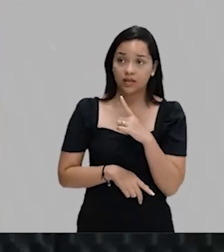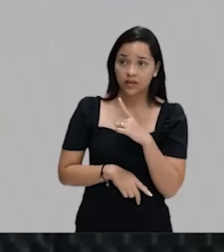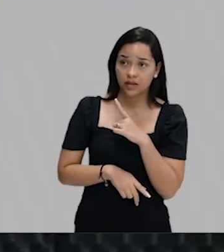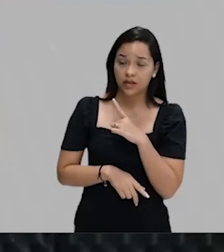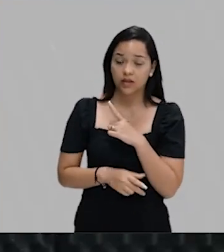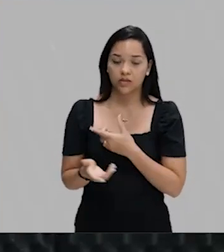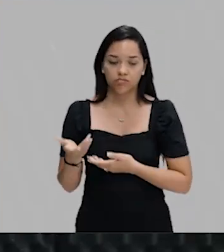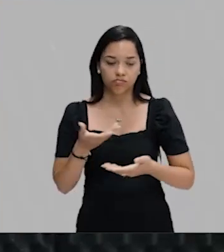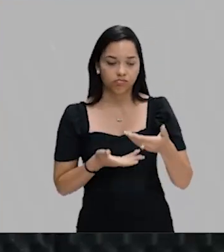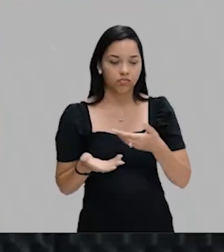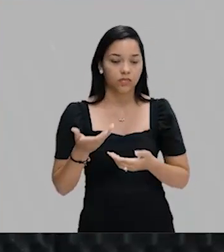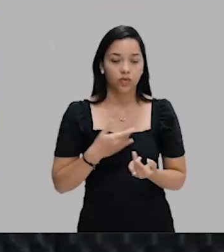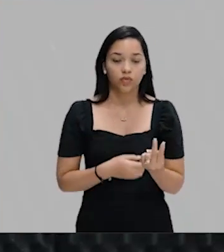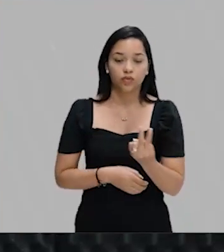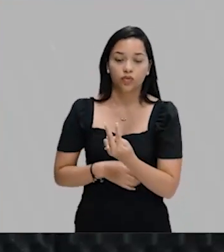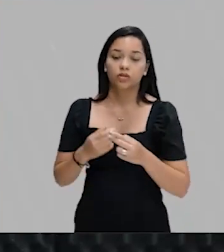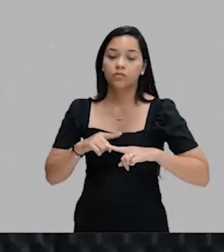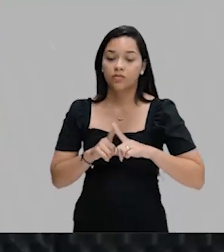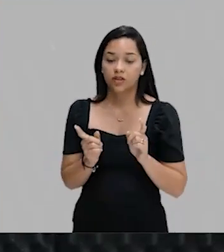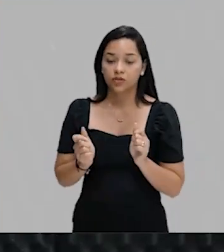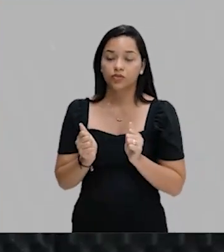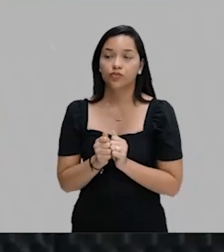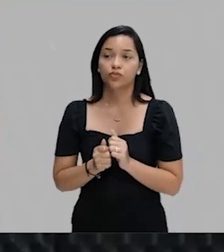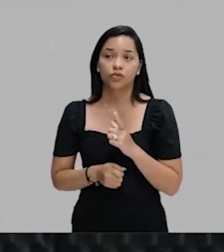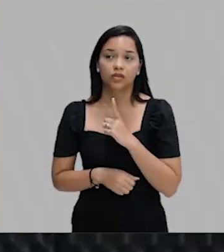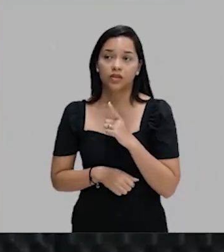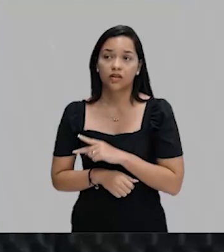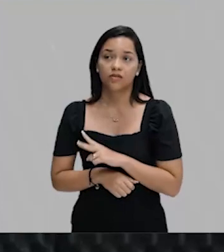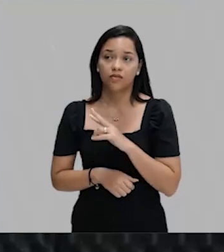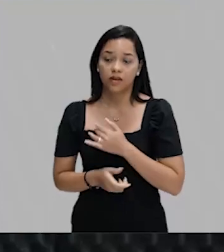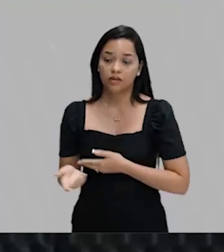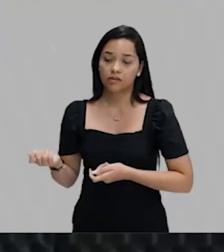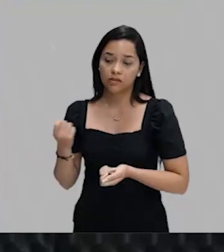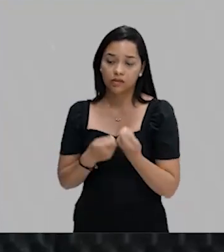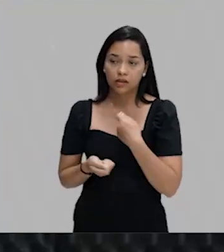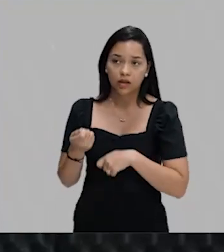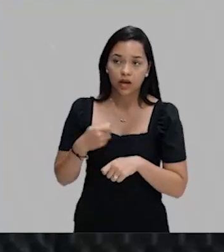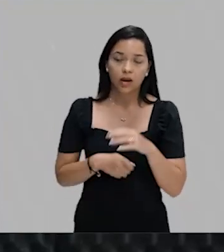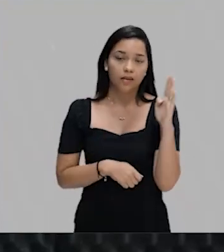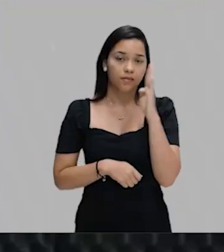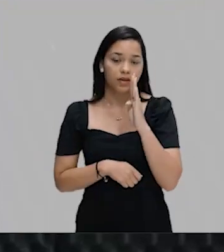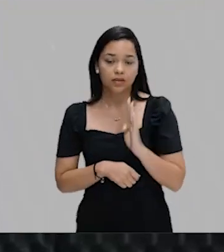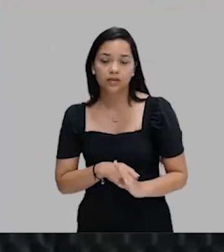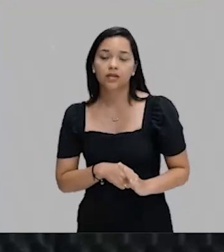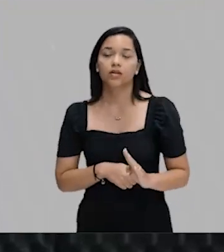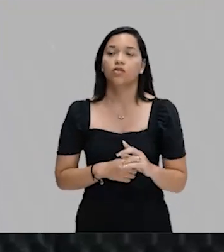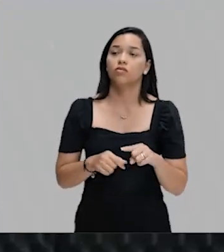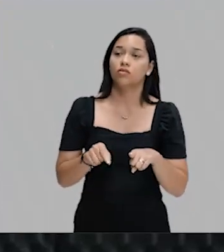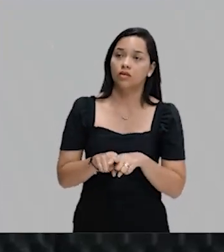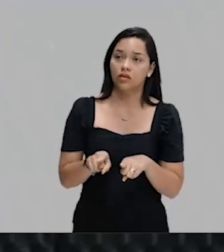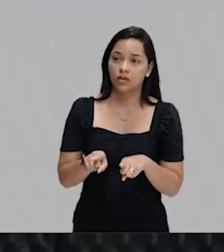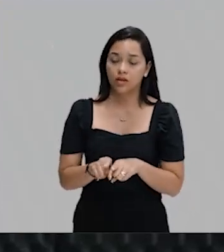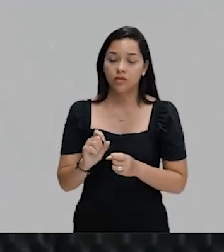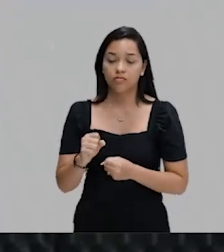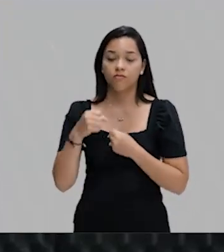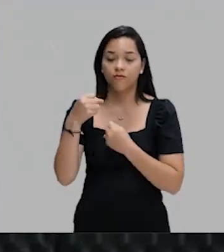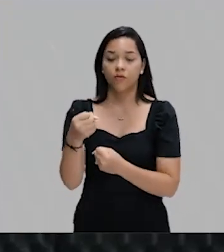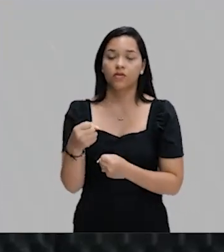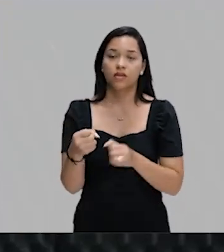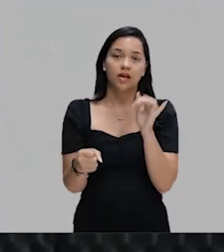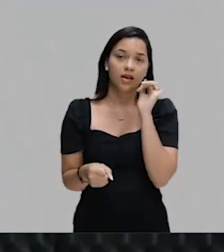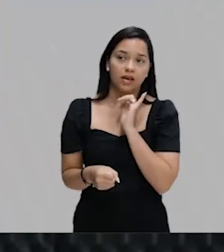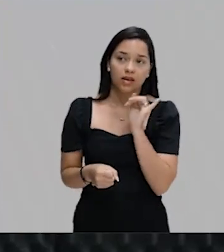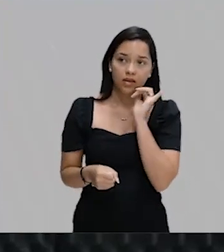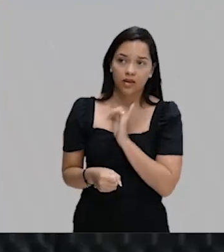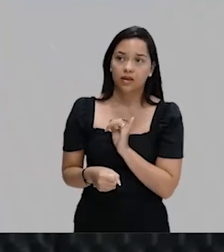diretamente entre eles, mas eles também juntos com a União Europeia, eles vão negociar, por exemplo, com o Brasil, vão ter maior força, por exemplo,